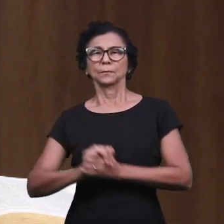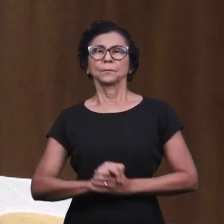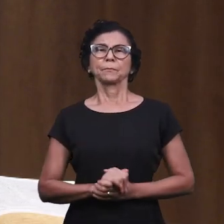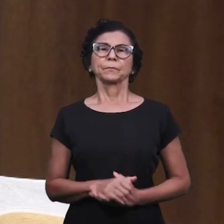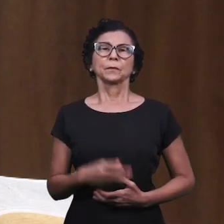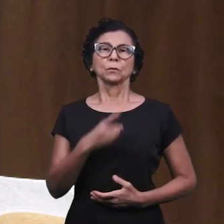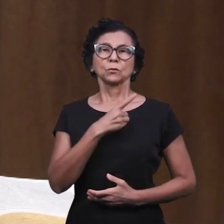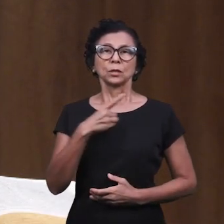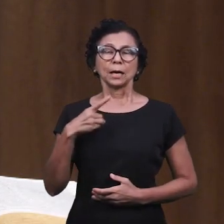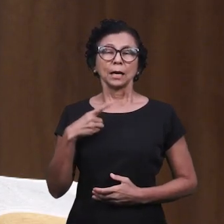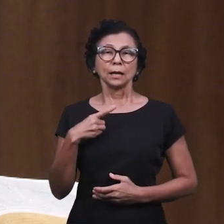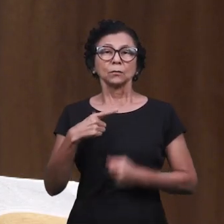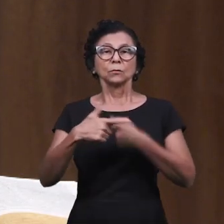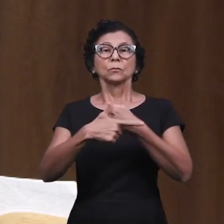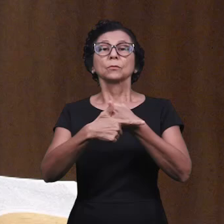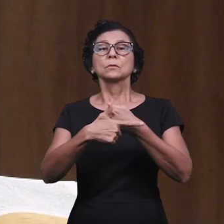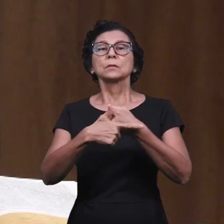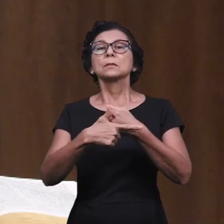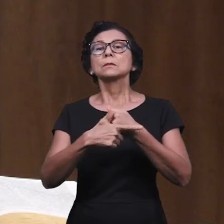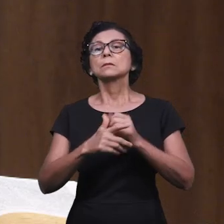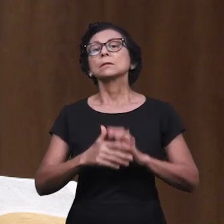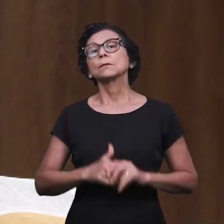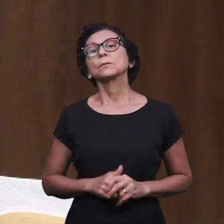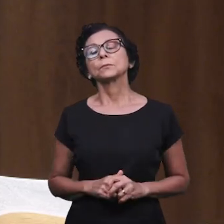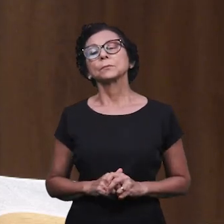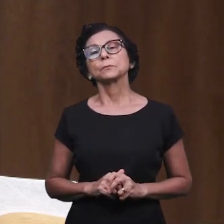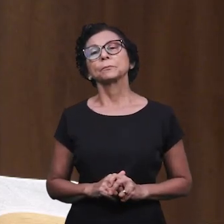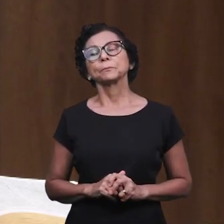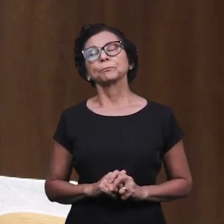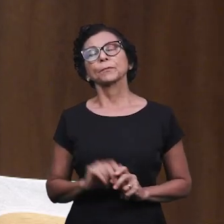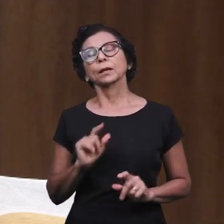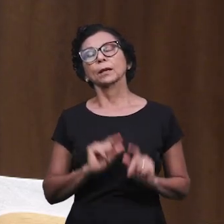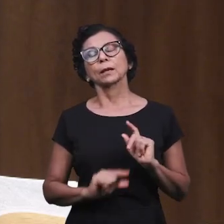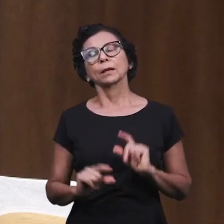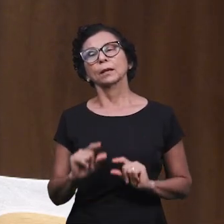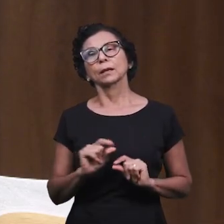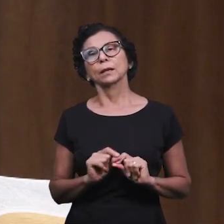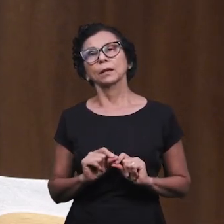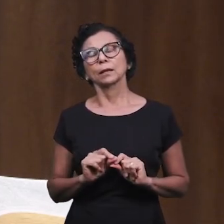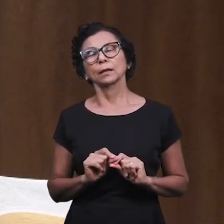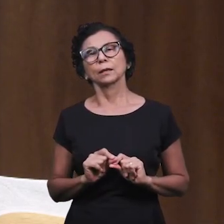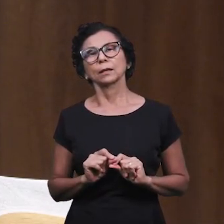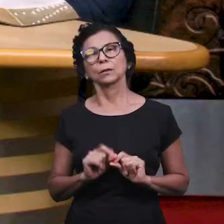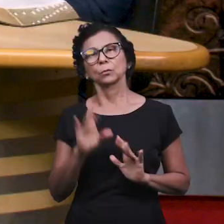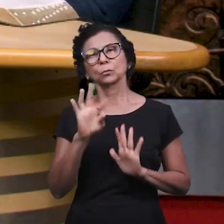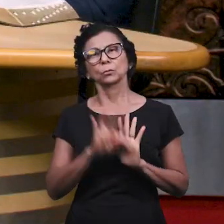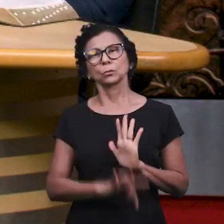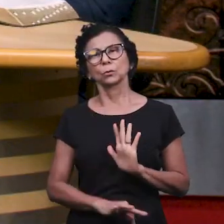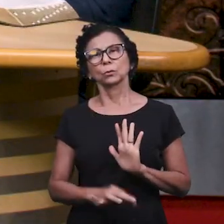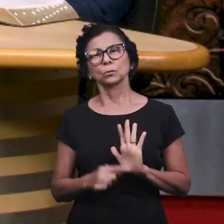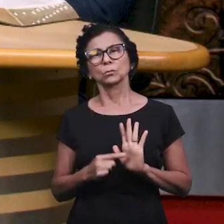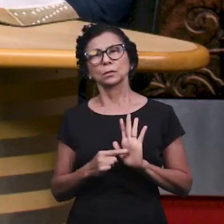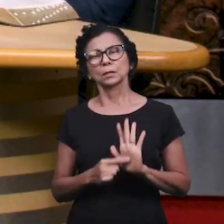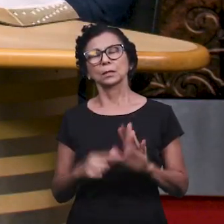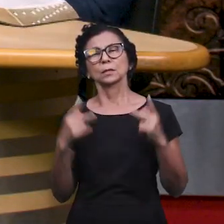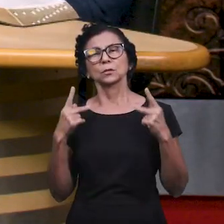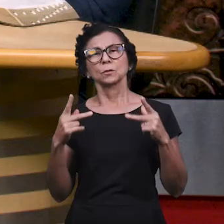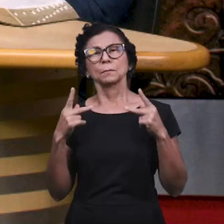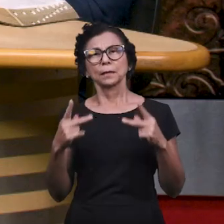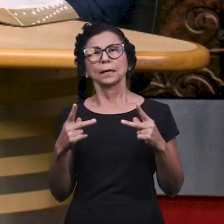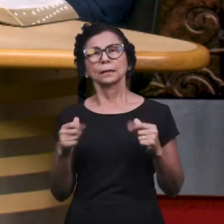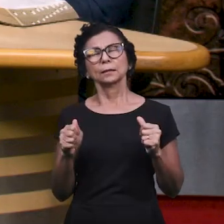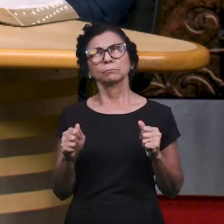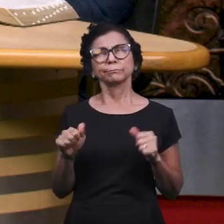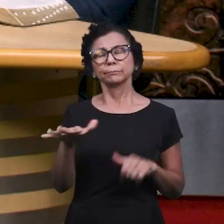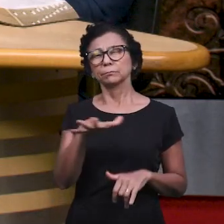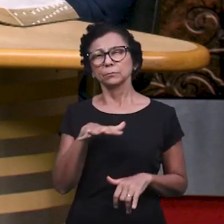notar que o termo aqui empregado é de alguma forma, né, pastor, de uma forma genérica, né? Sim, inclusive